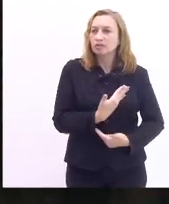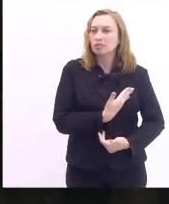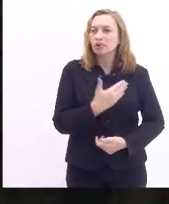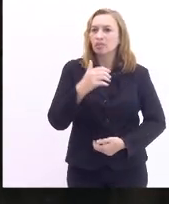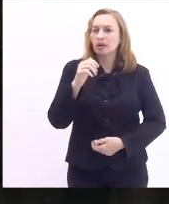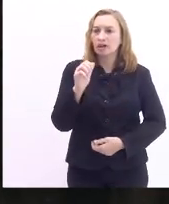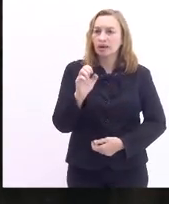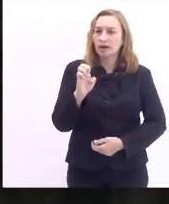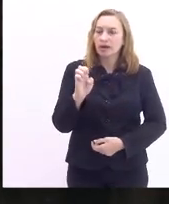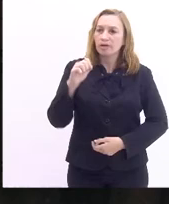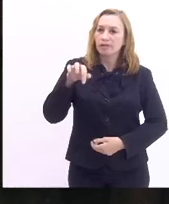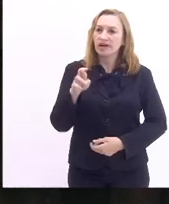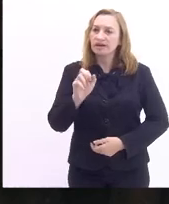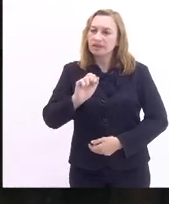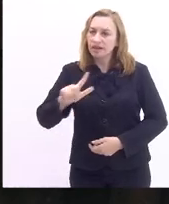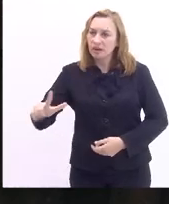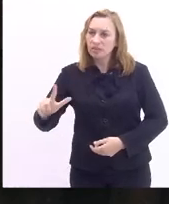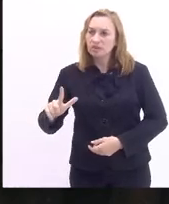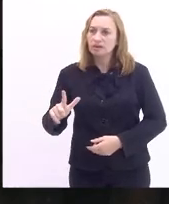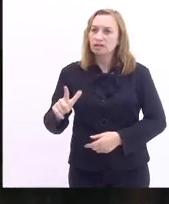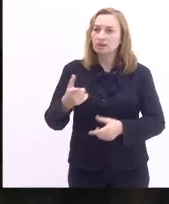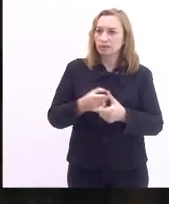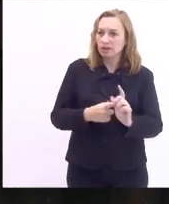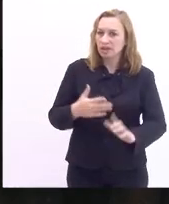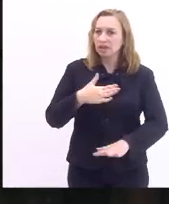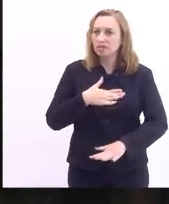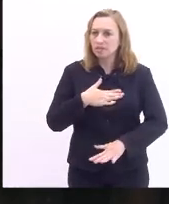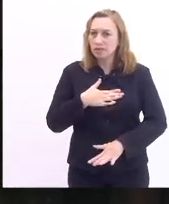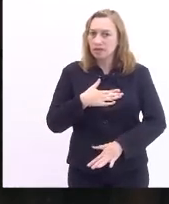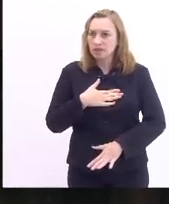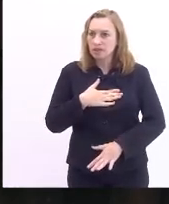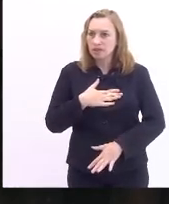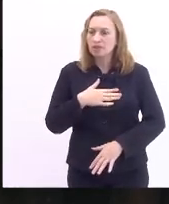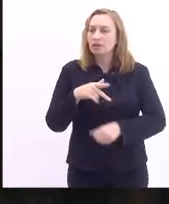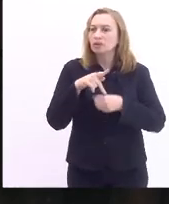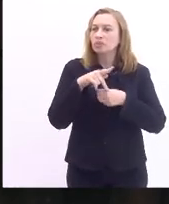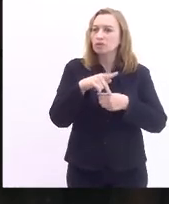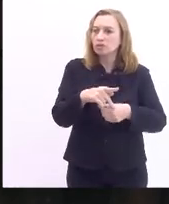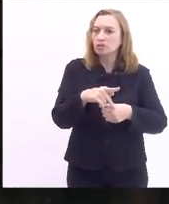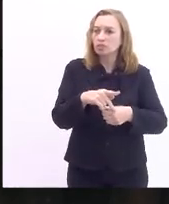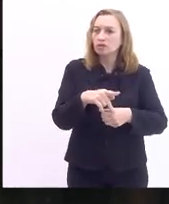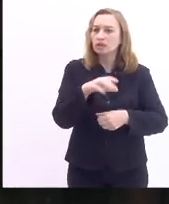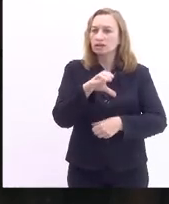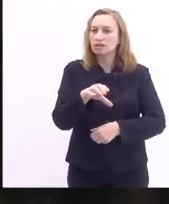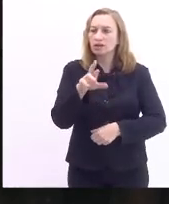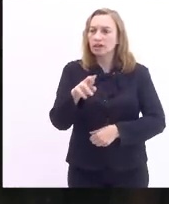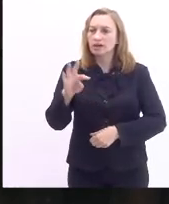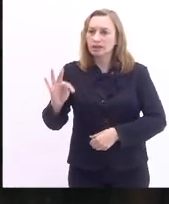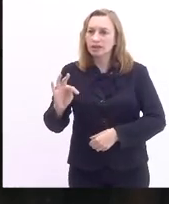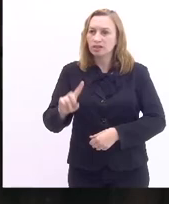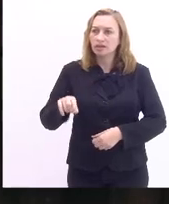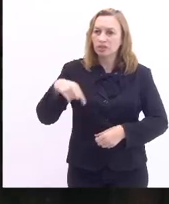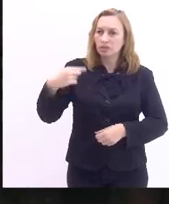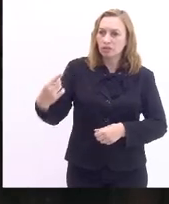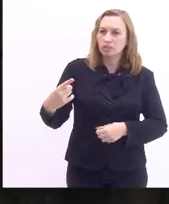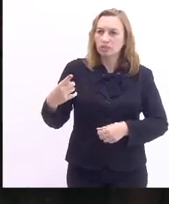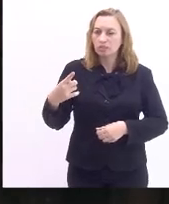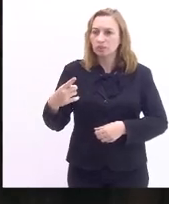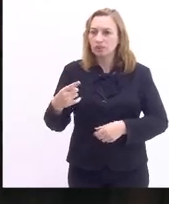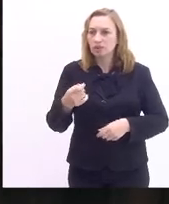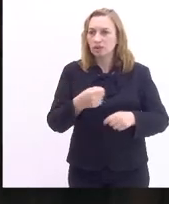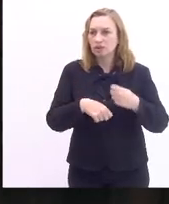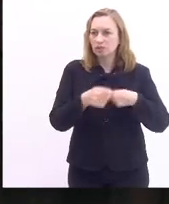Embratel Se dependesse de mim seria o procurador do CRT na próxima gestão